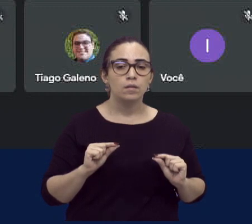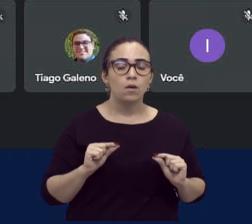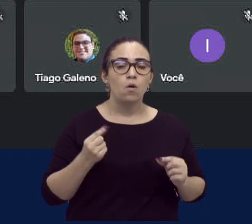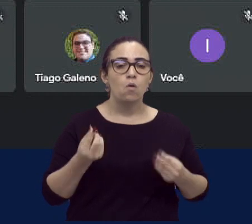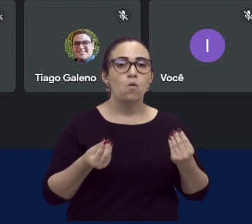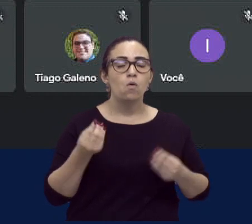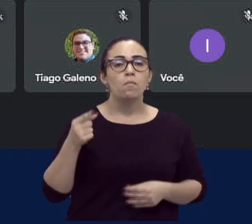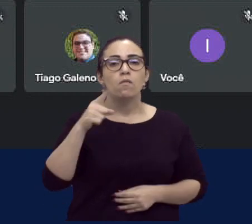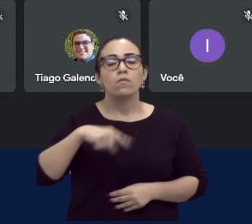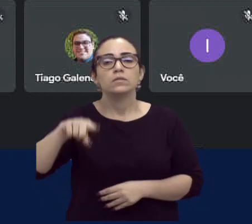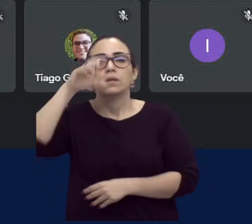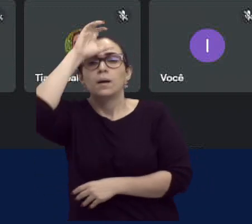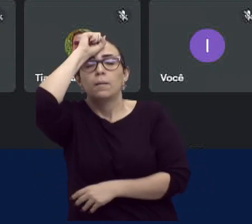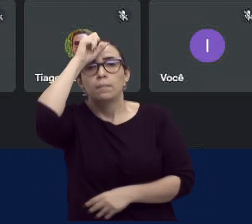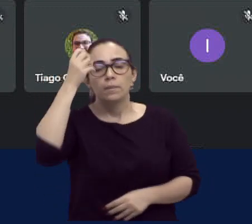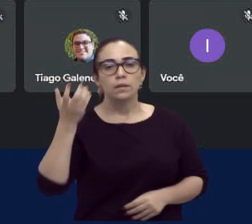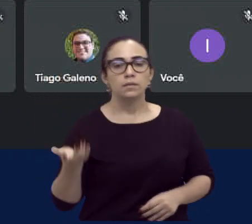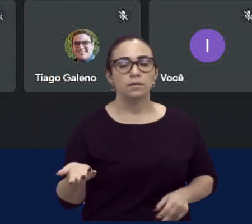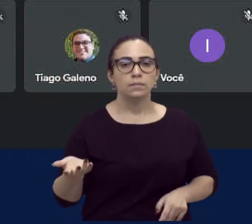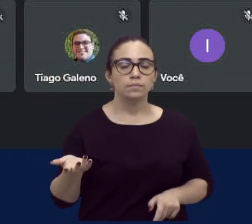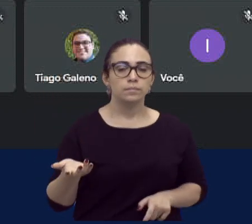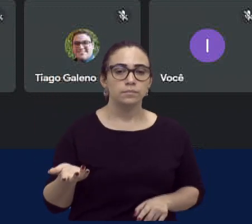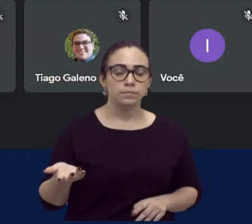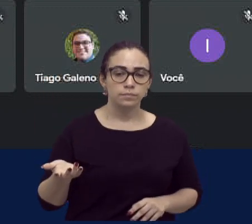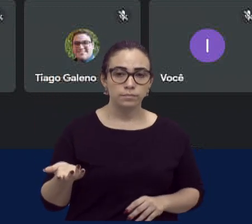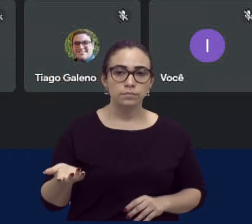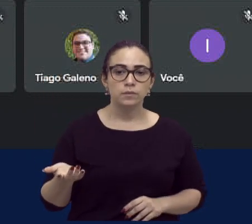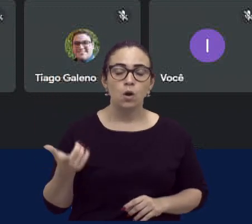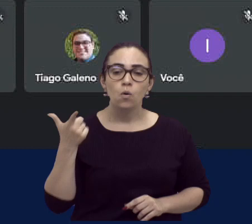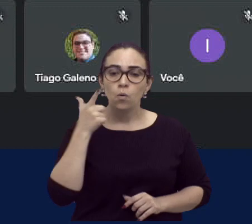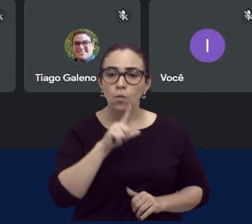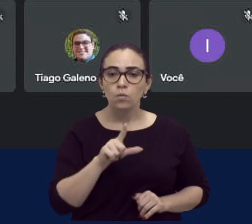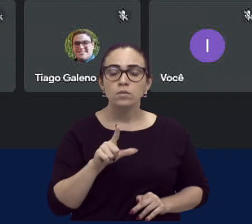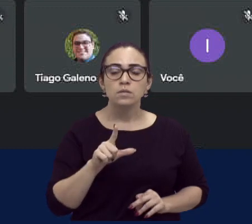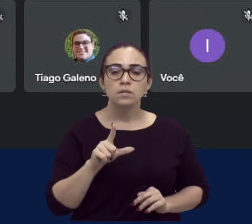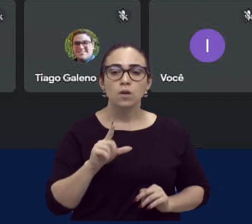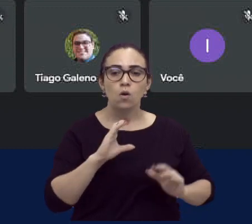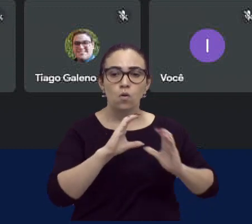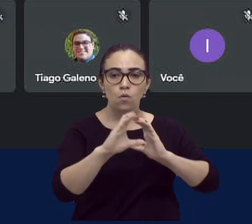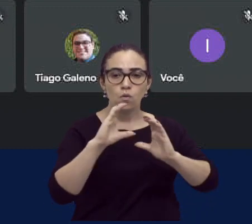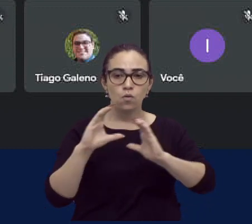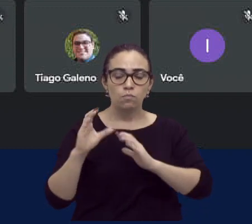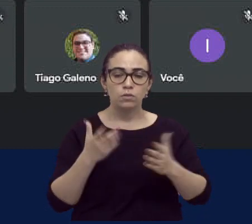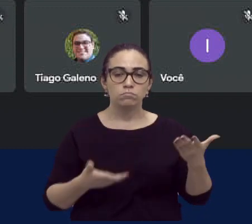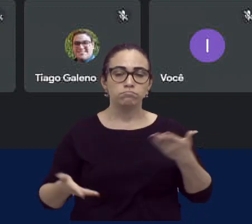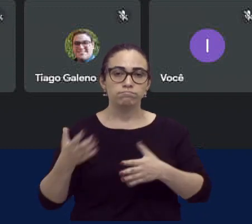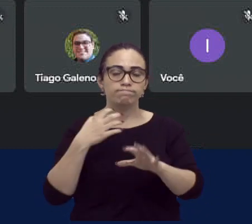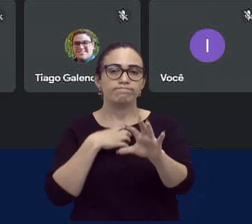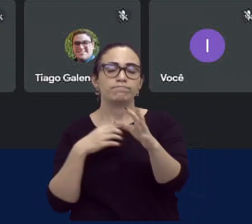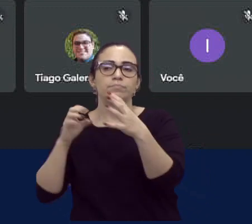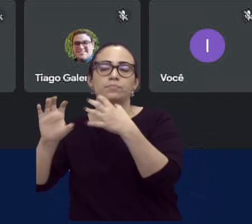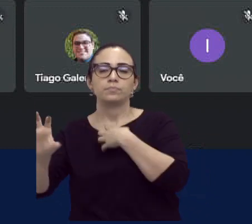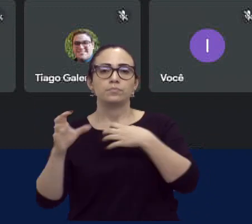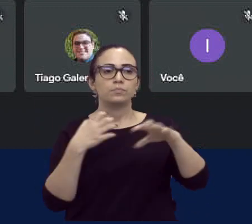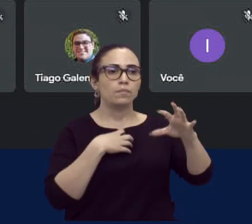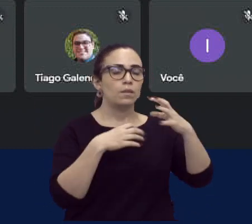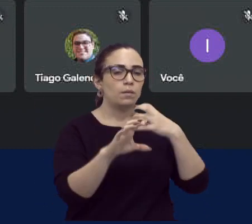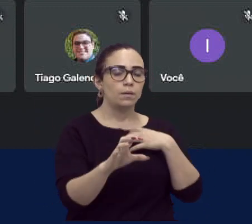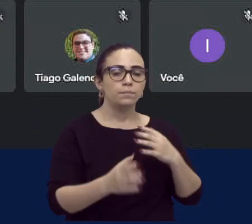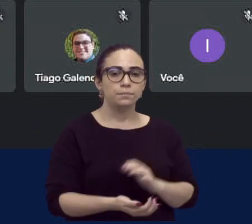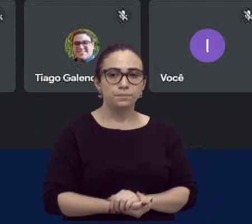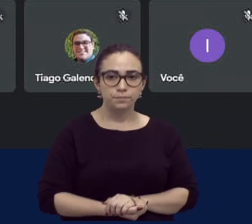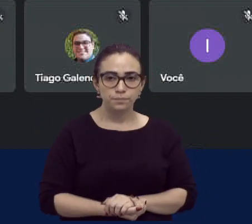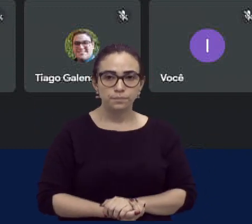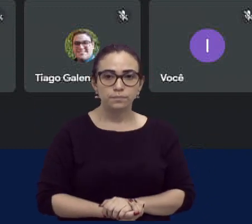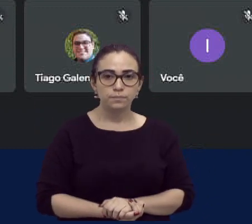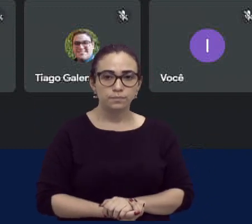quer aprender para você conseguir uma comunicação com mais empatia com as pessoas com as quais você